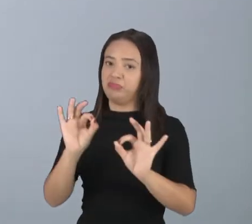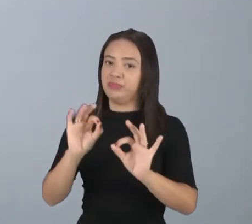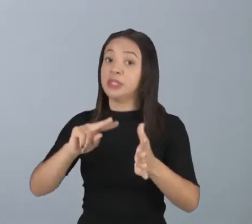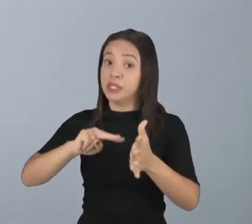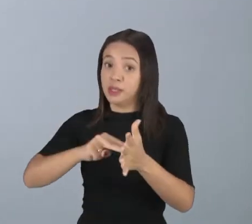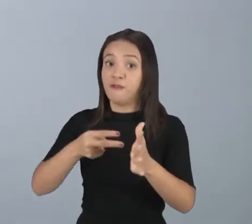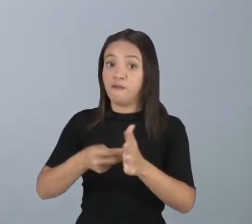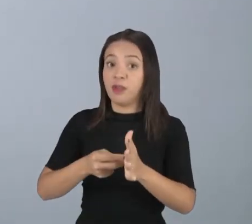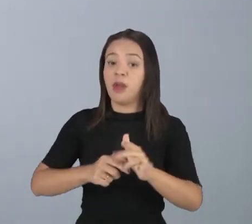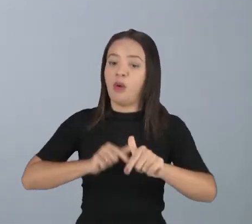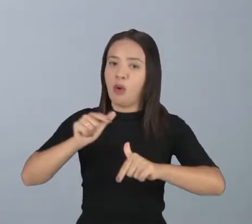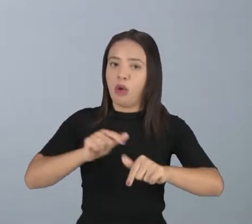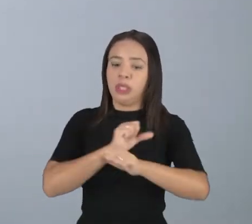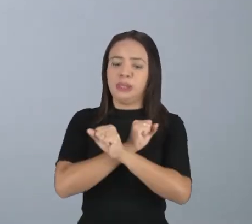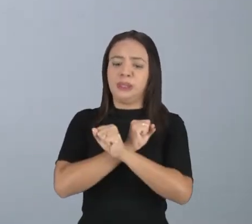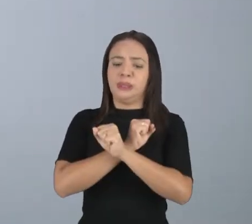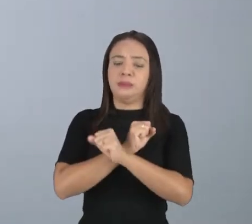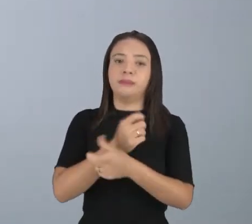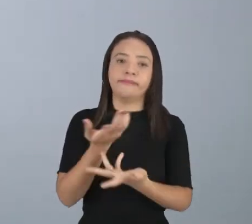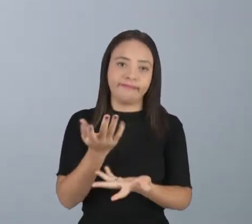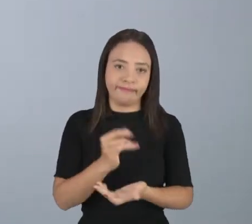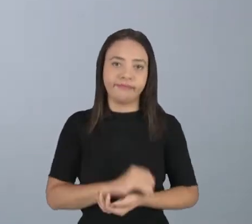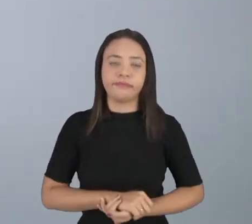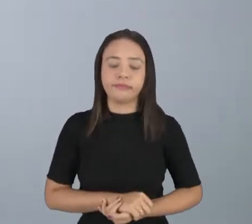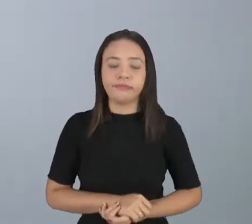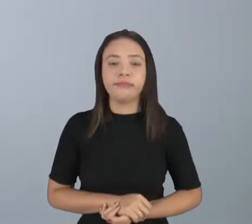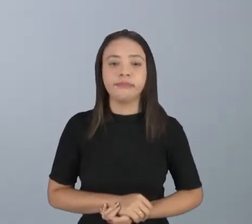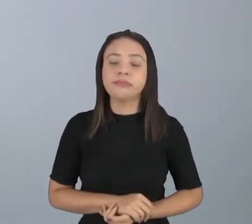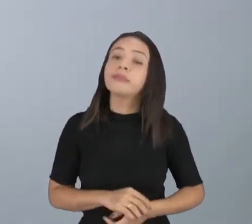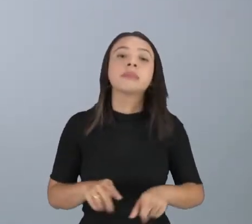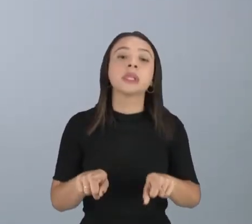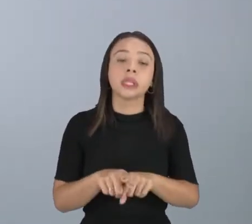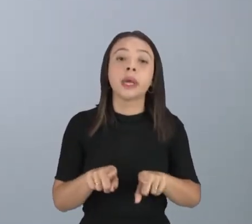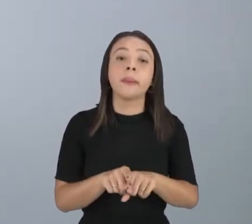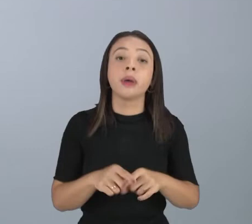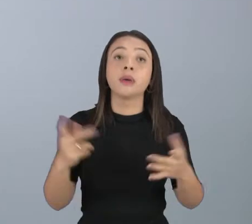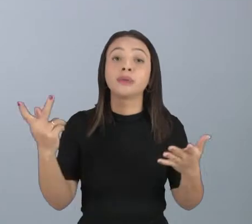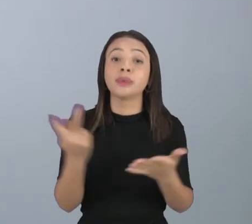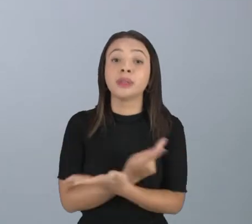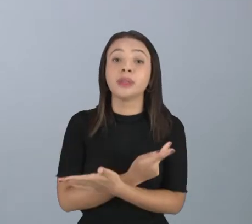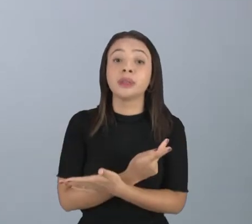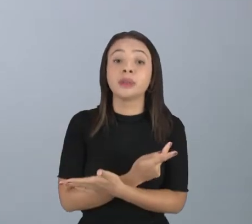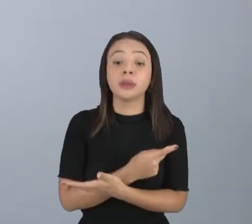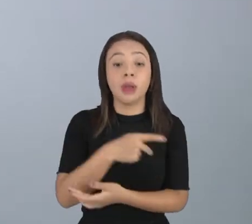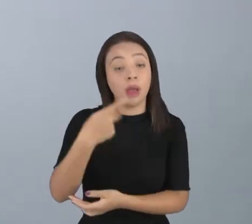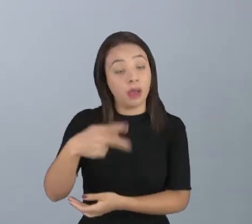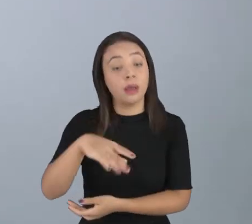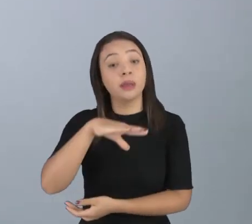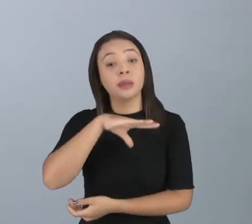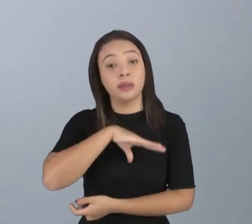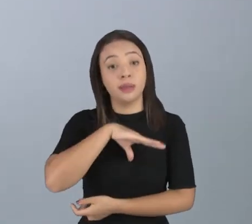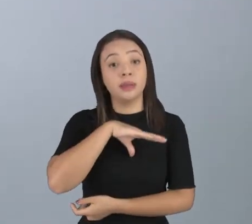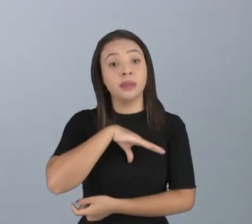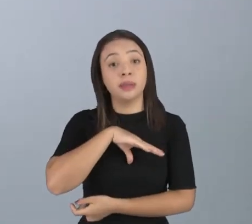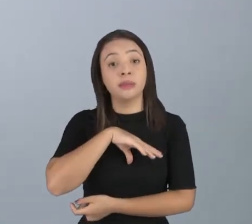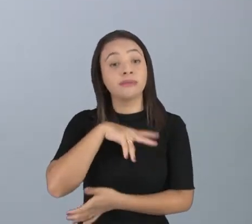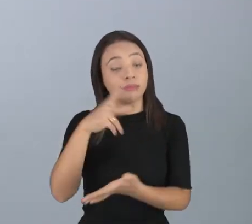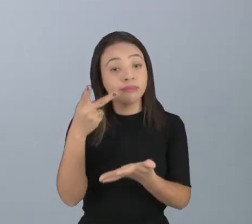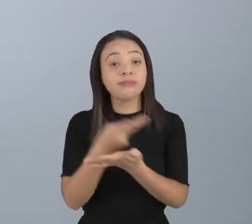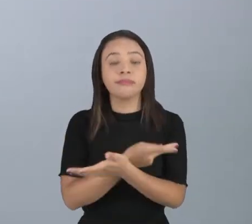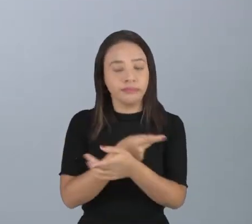escravo, certo? E também, né, em alguns setores urbanos, nós nos deparamos com